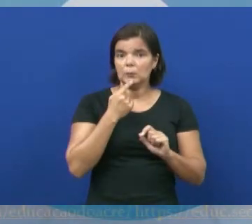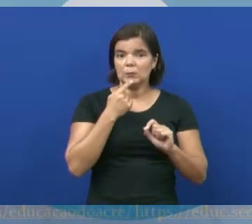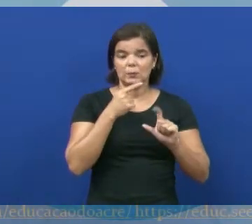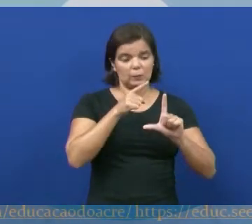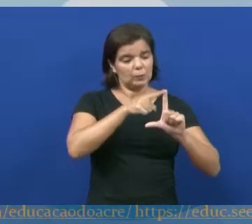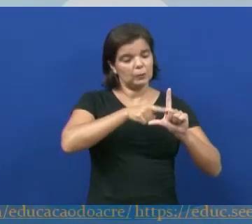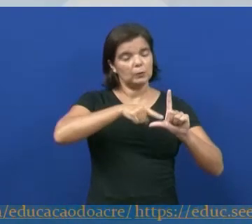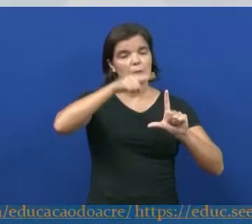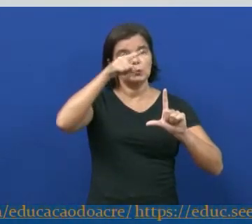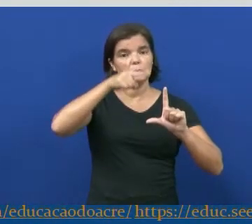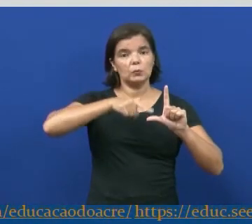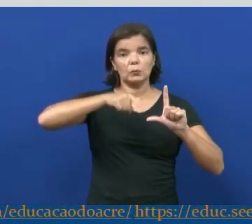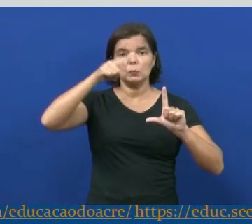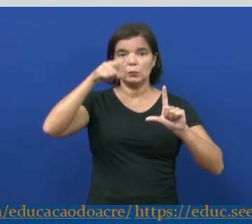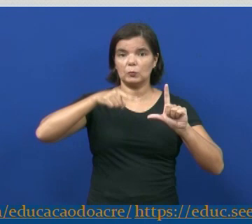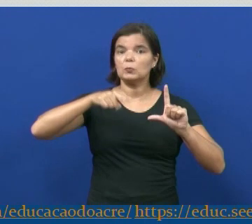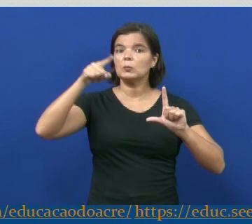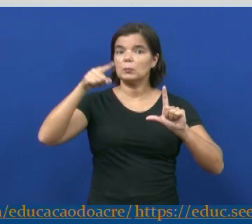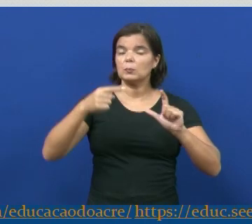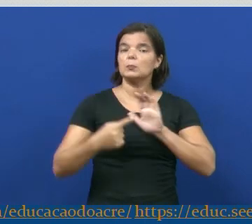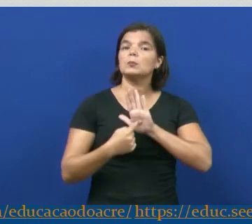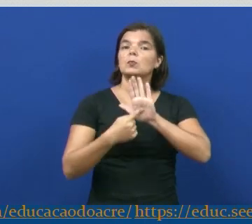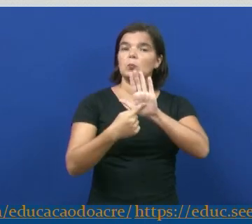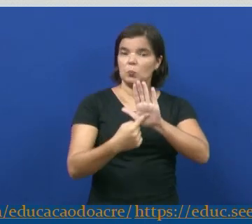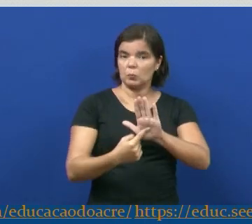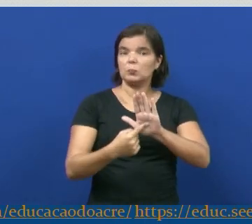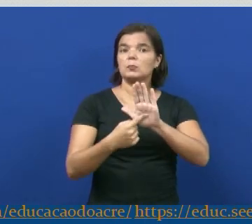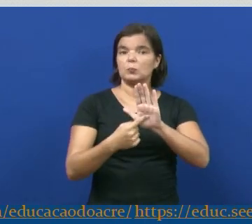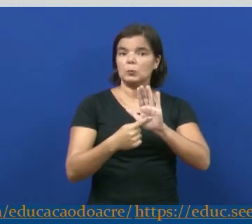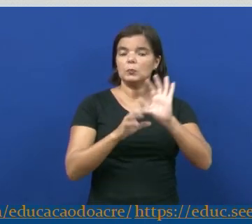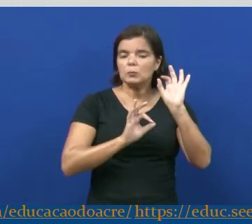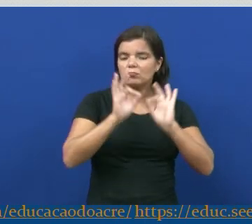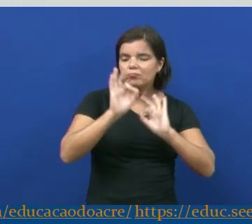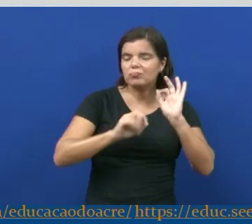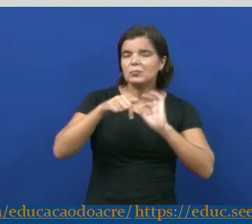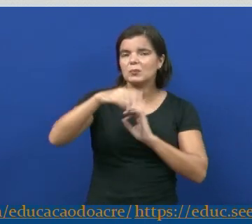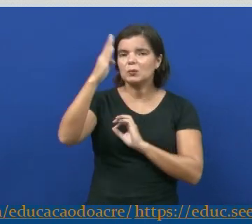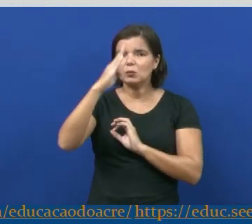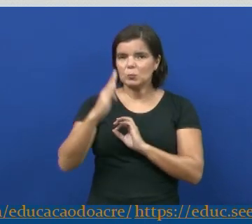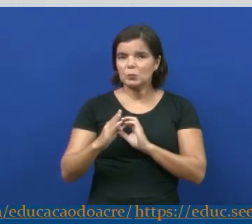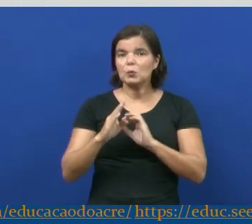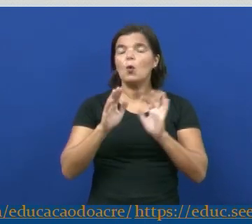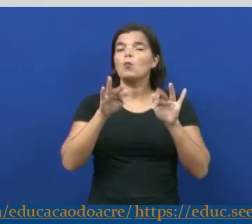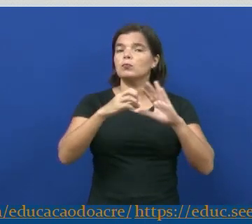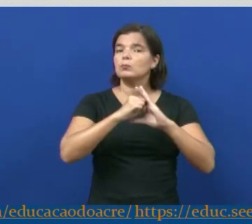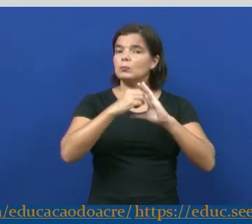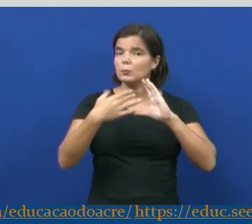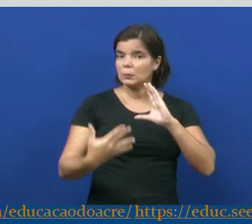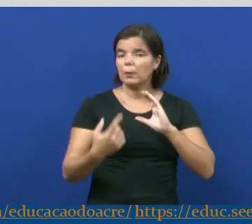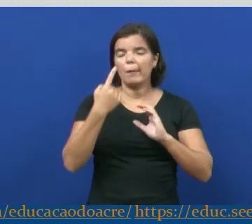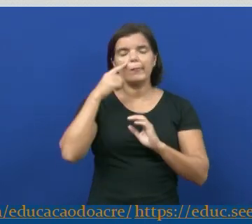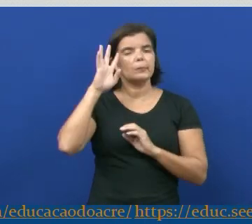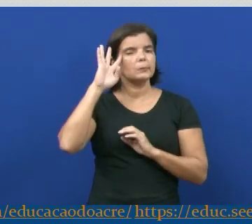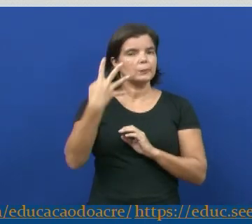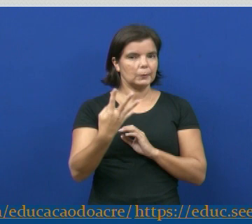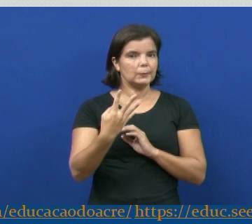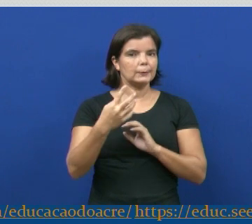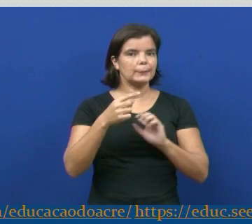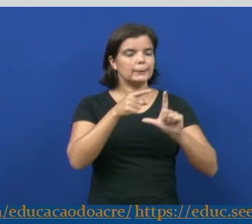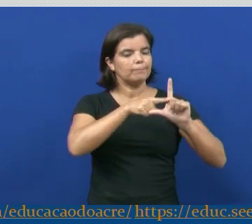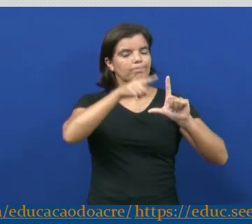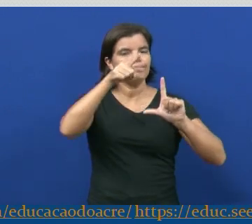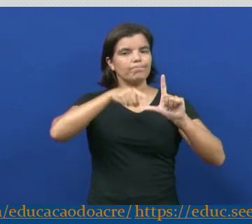esse gráfico, estaremos mostrando um pouquinho da estrutura fundiária no Brasil no último século. Aí eu resolvi colocar,